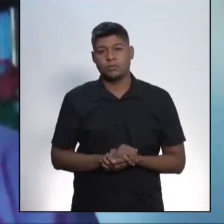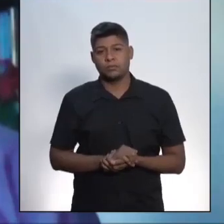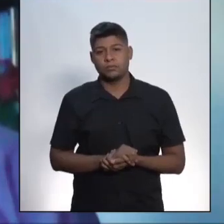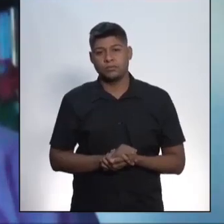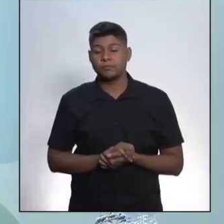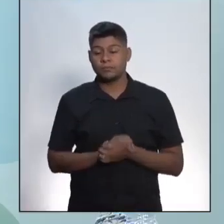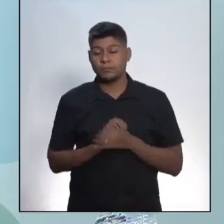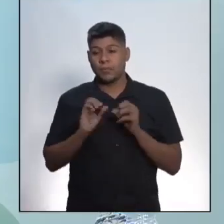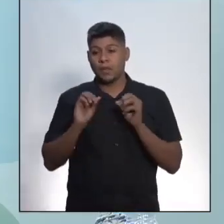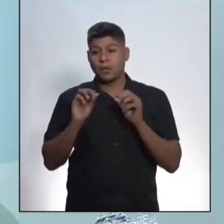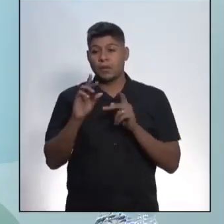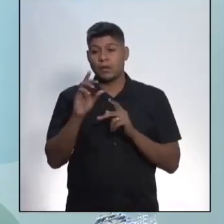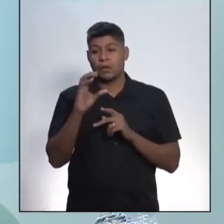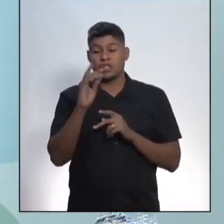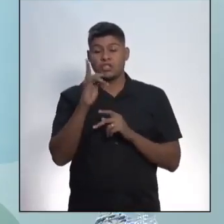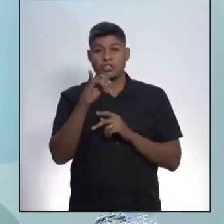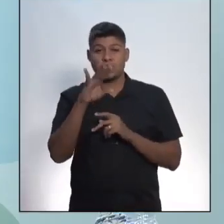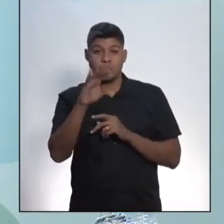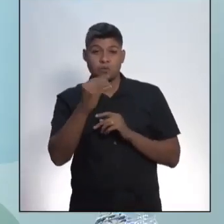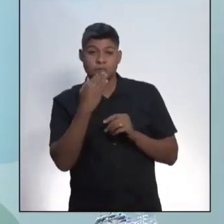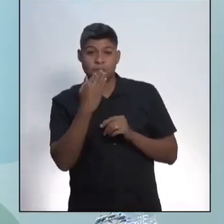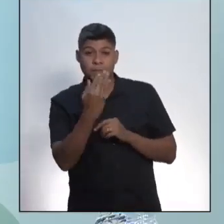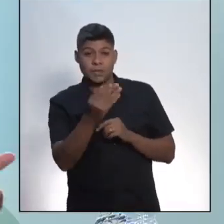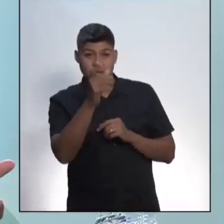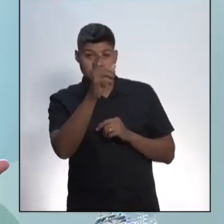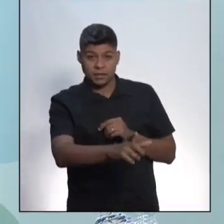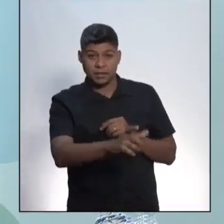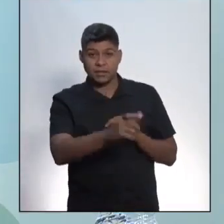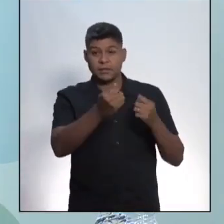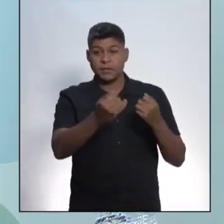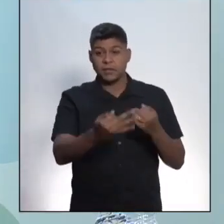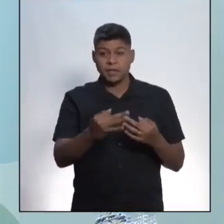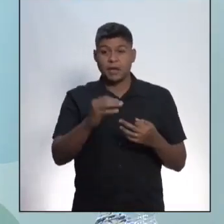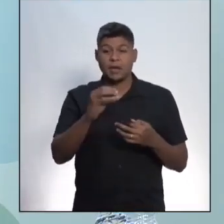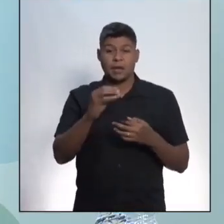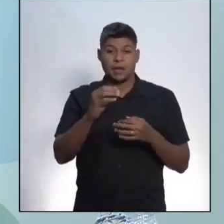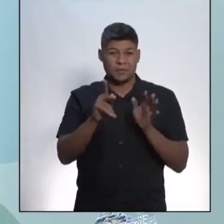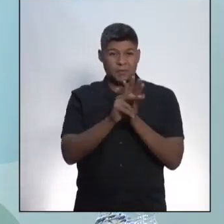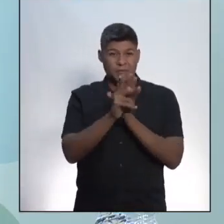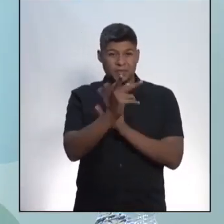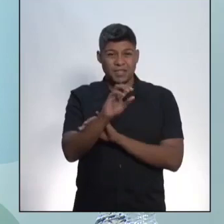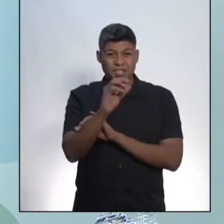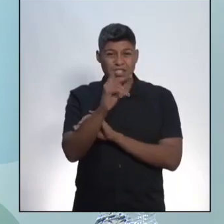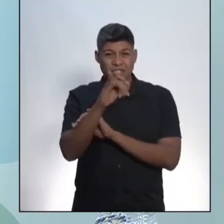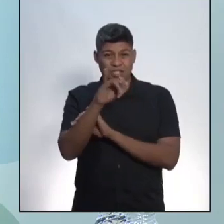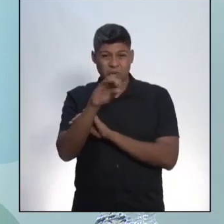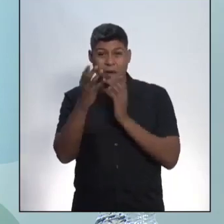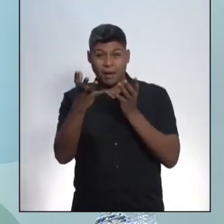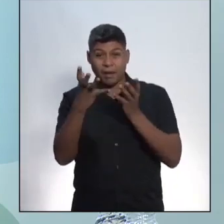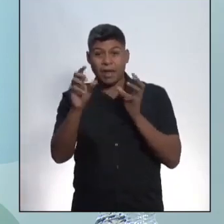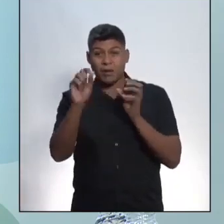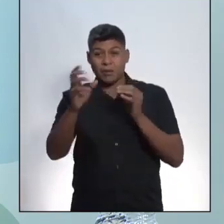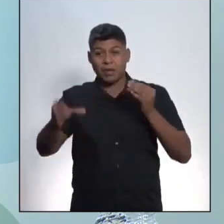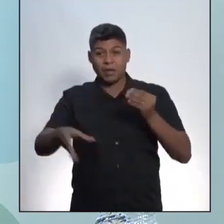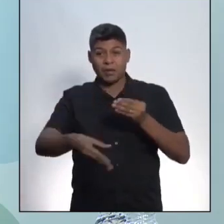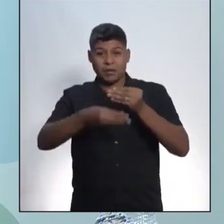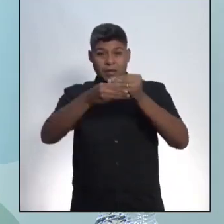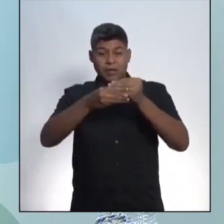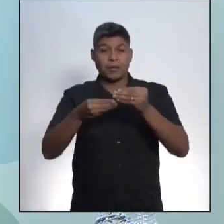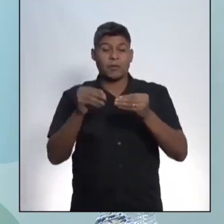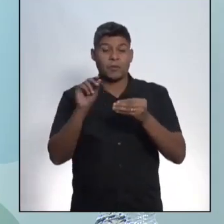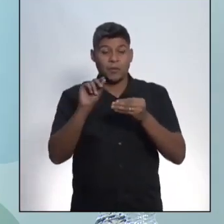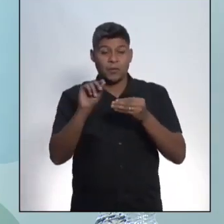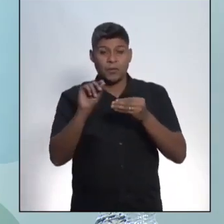Muito bem, Chico. Renato, vou pedir também para você comentar a fala do Chico, mas eu quero colocar aqui um outro nível de complexidade,